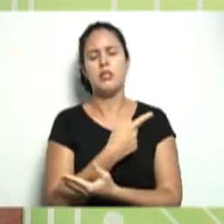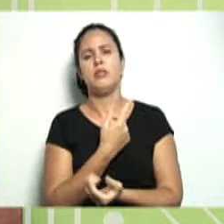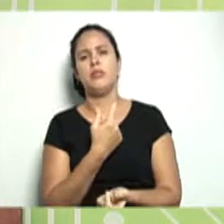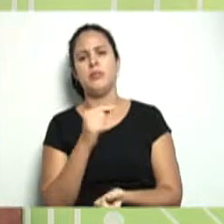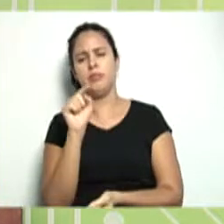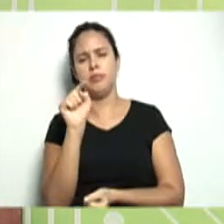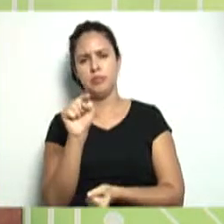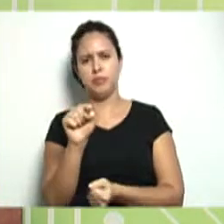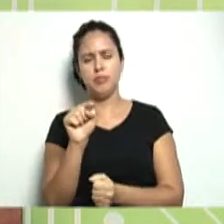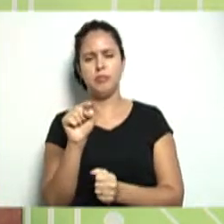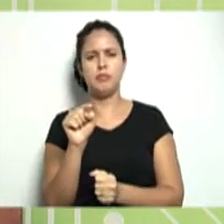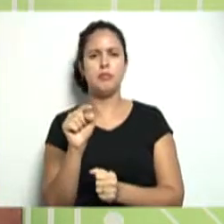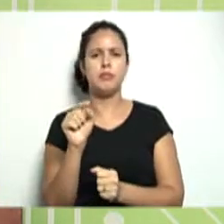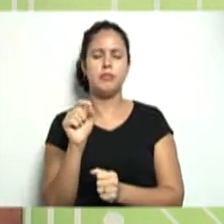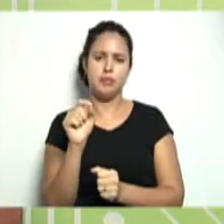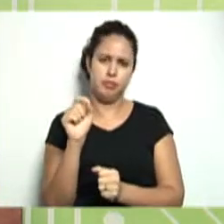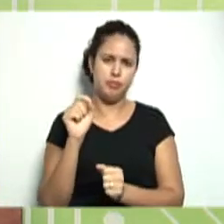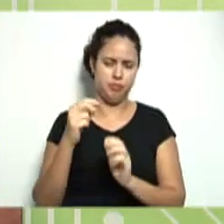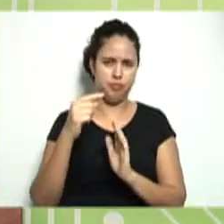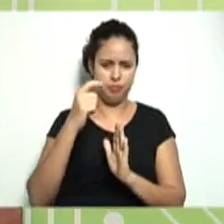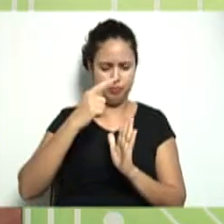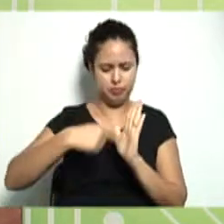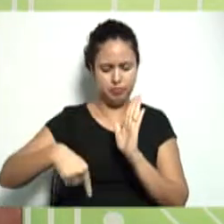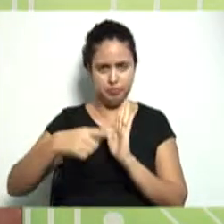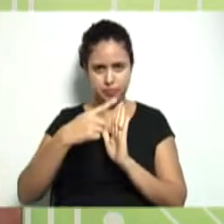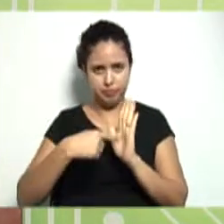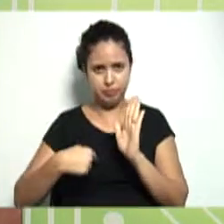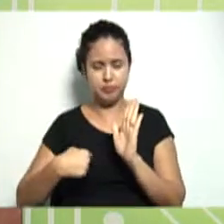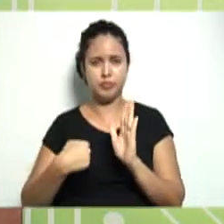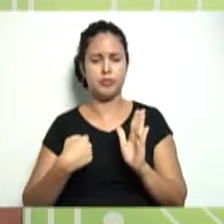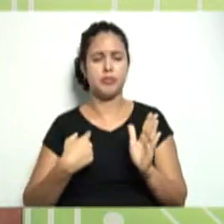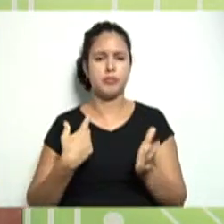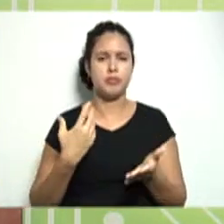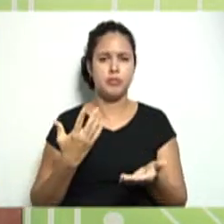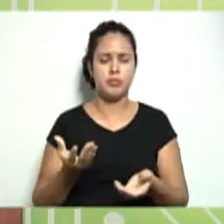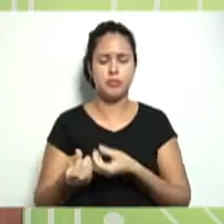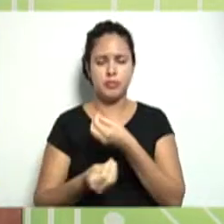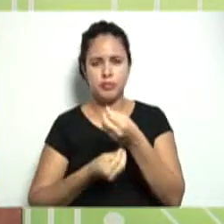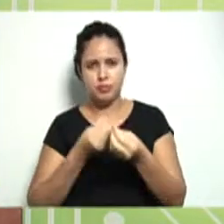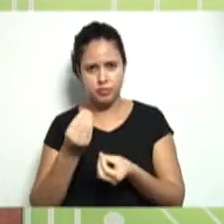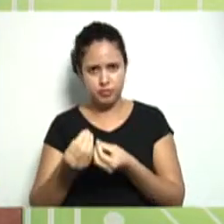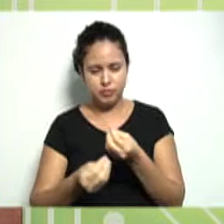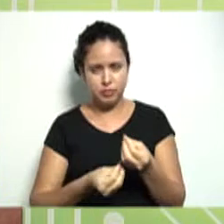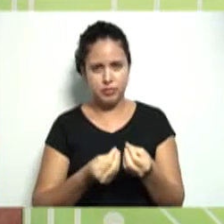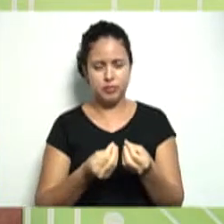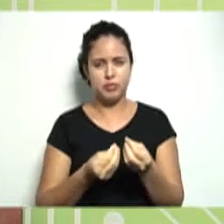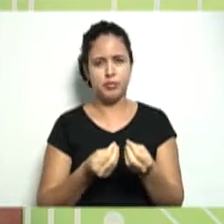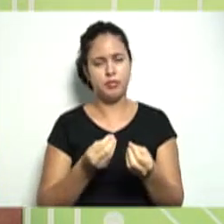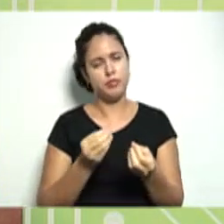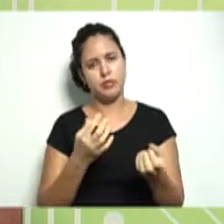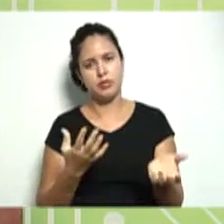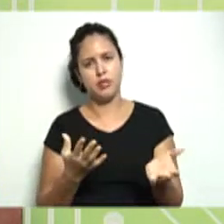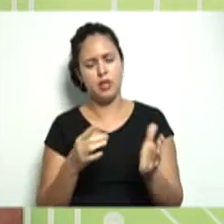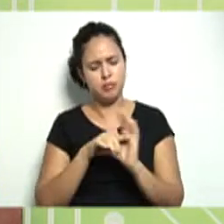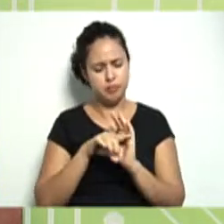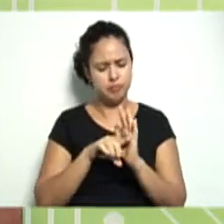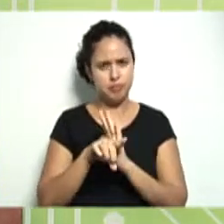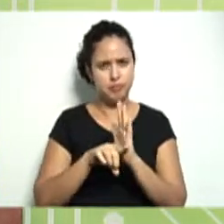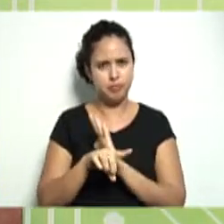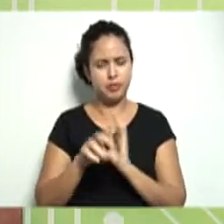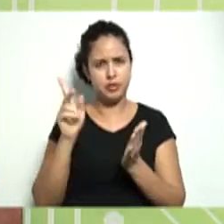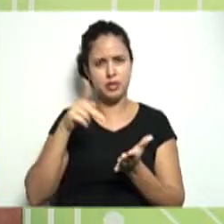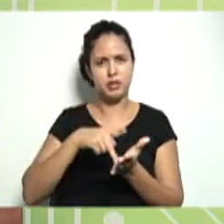para você marcar a alternativa incorreta, às vezes está pedindo para você somente fazer uma análise de